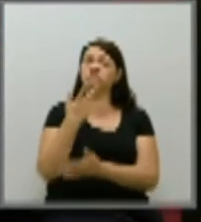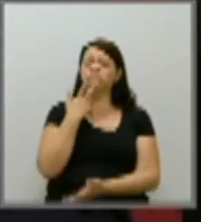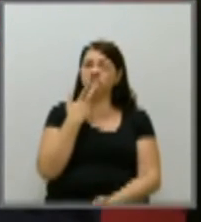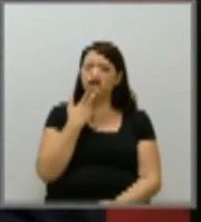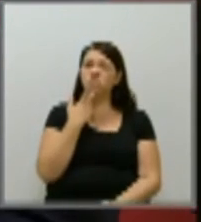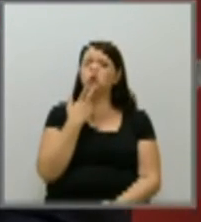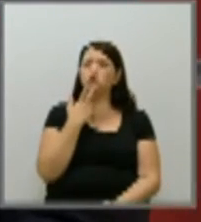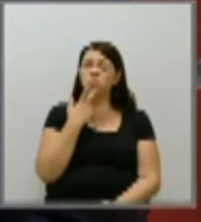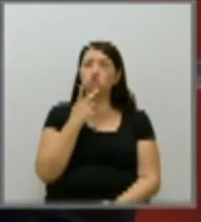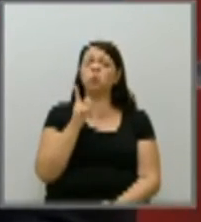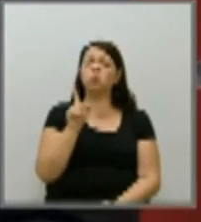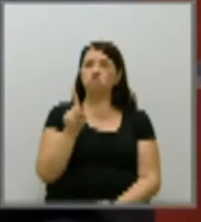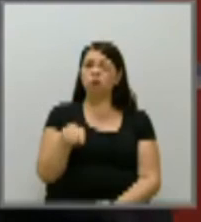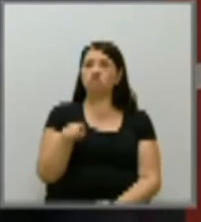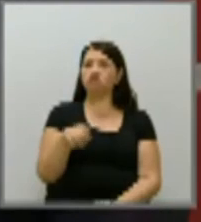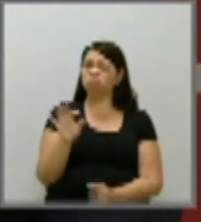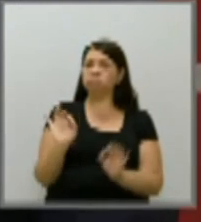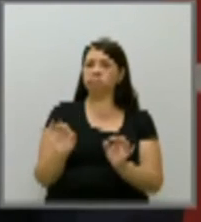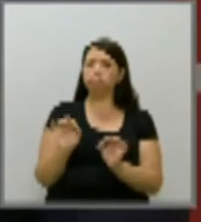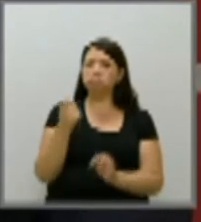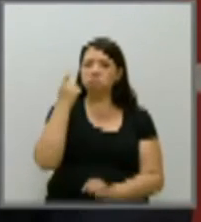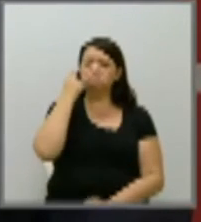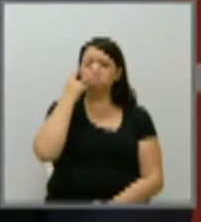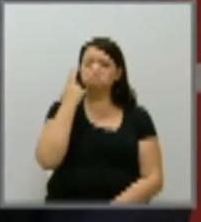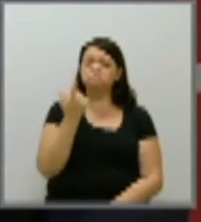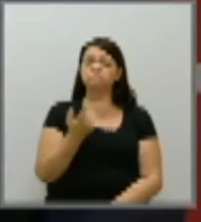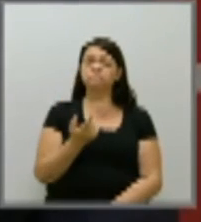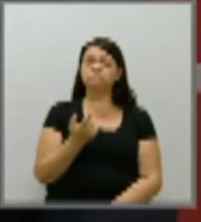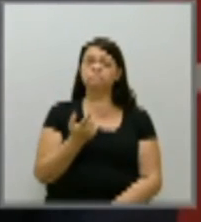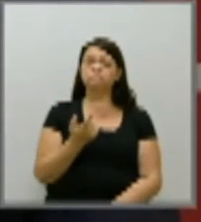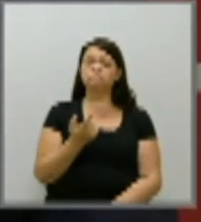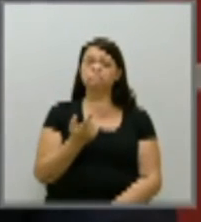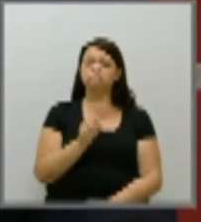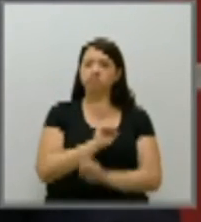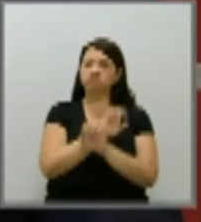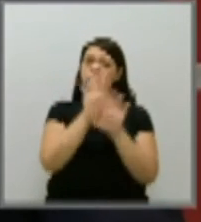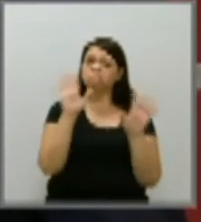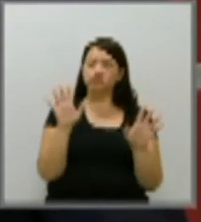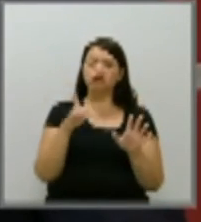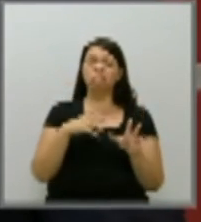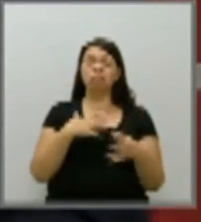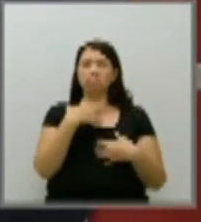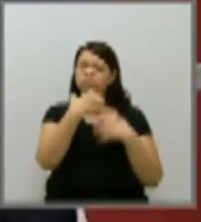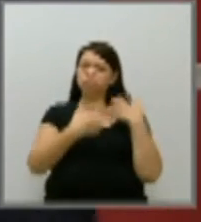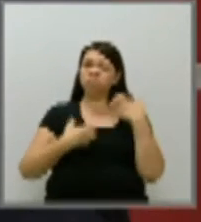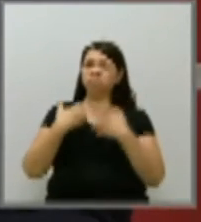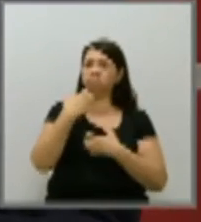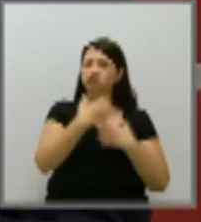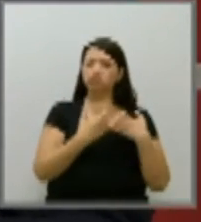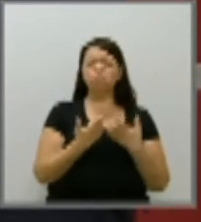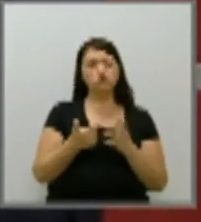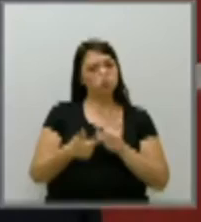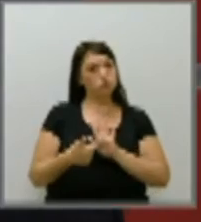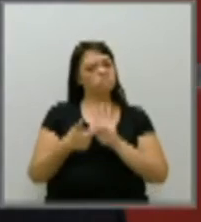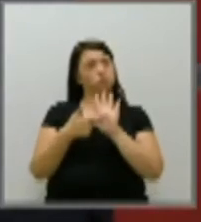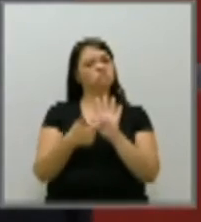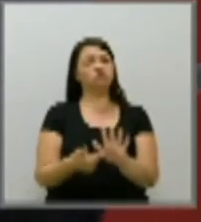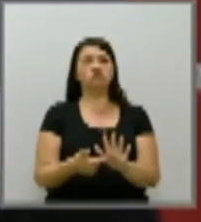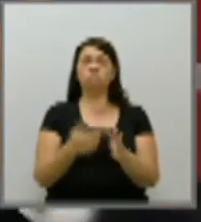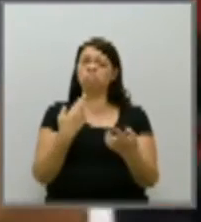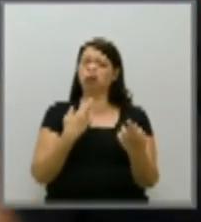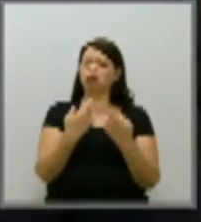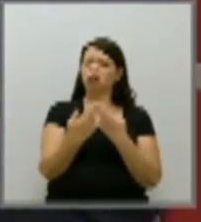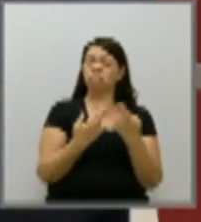mas evidente está que há um certo desconforto que tu mesmo acabaste de apontar aqui nessa